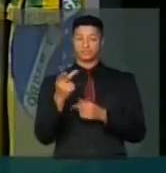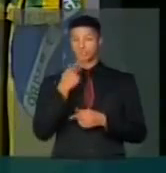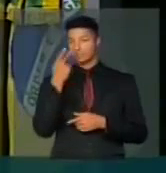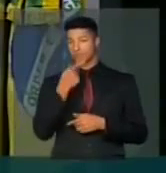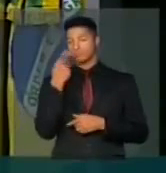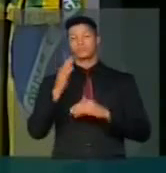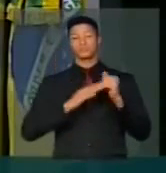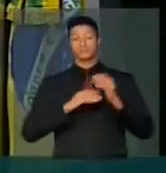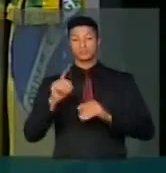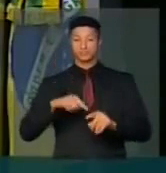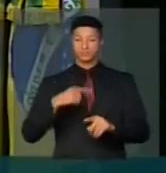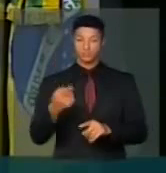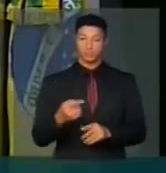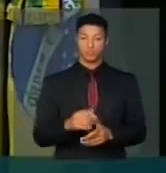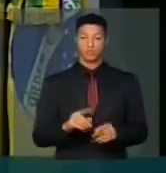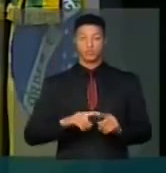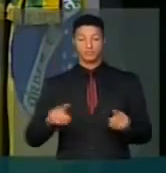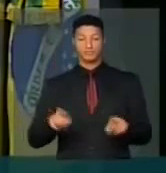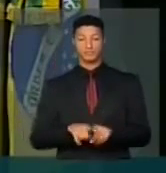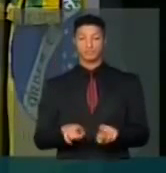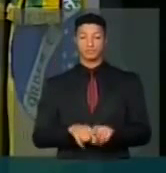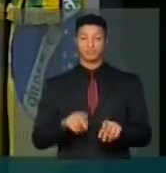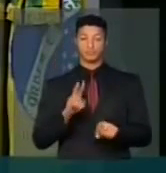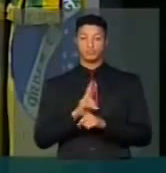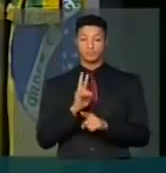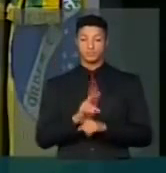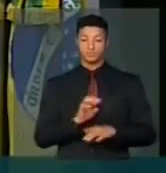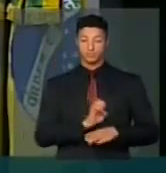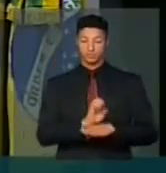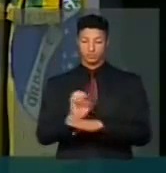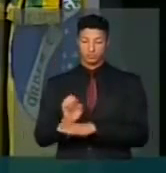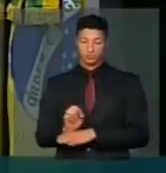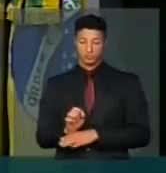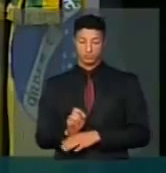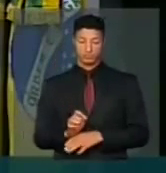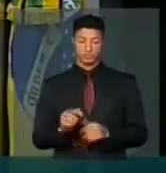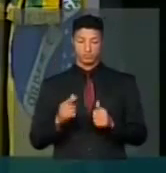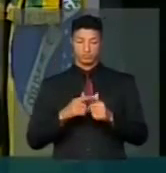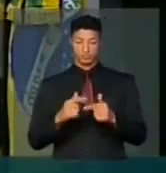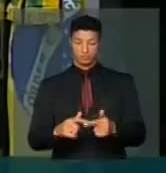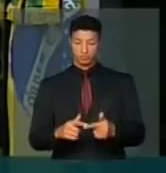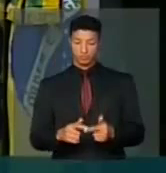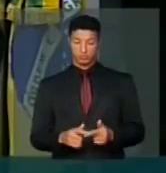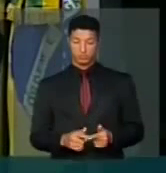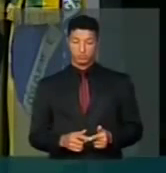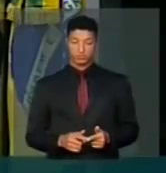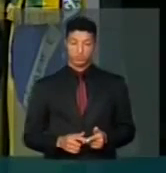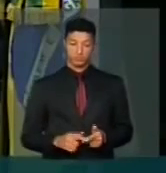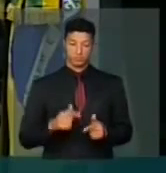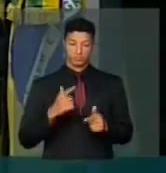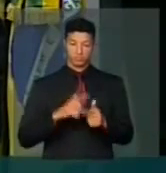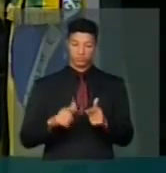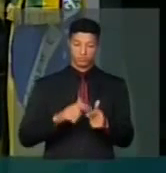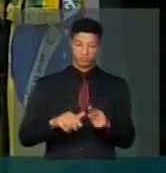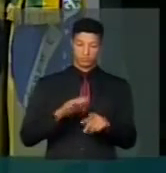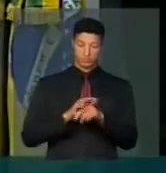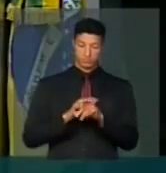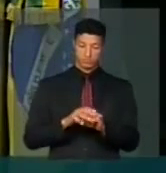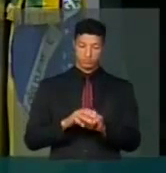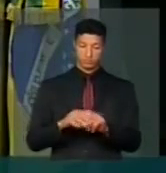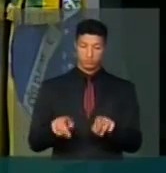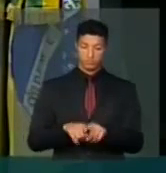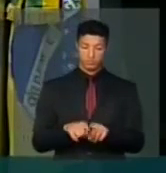falarei sobre isso mais adiante, mas também defesa do Estado. Em segundo lugar, o problema da legislação e